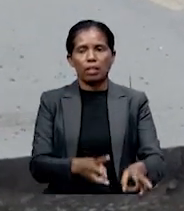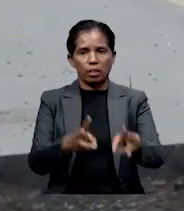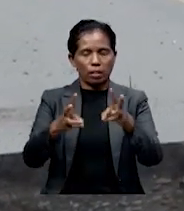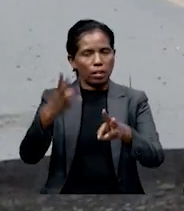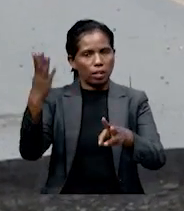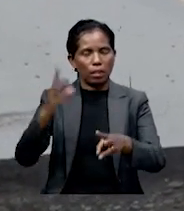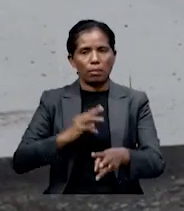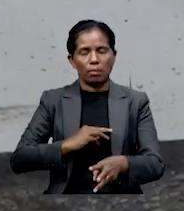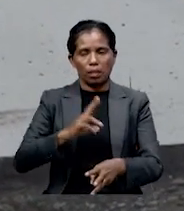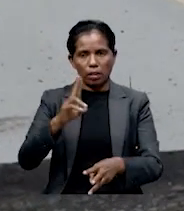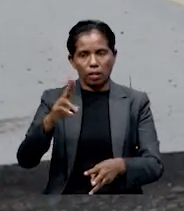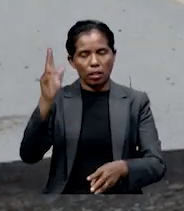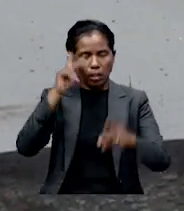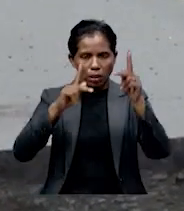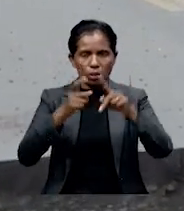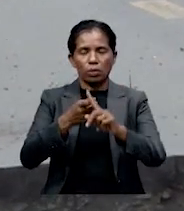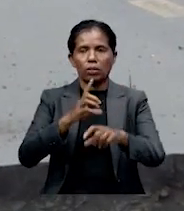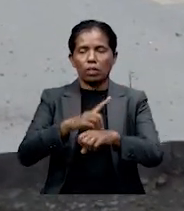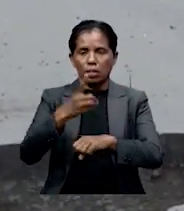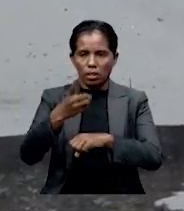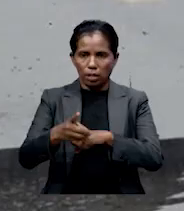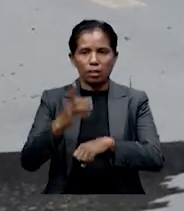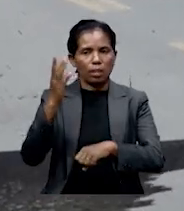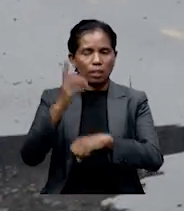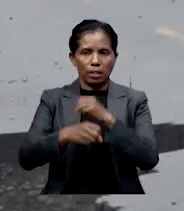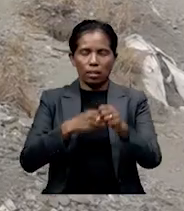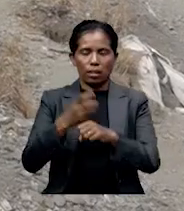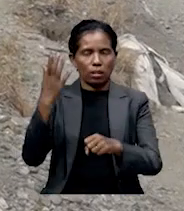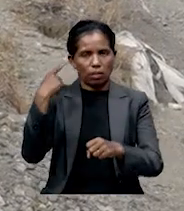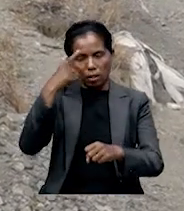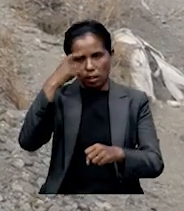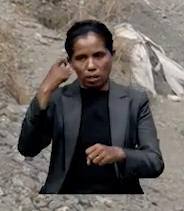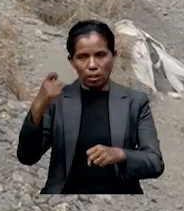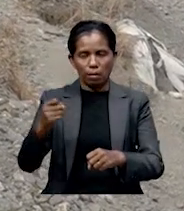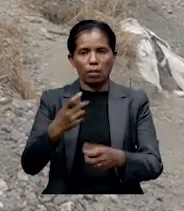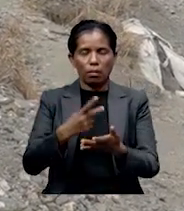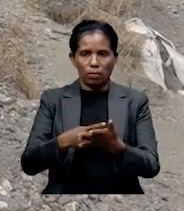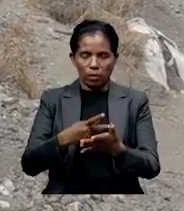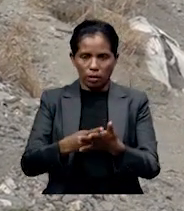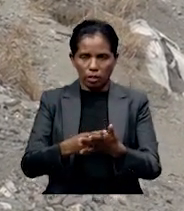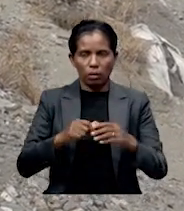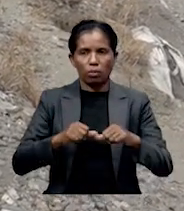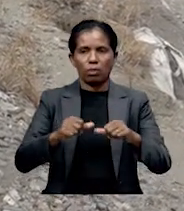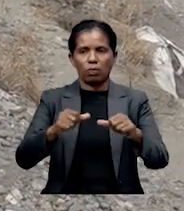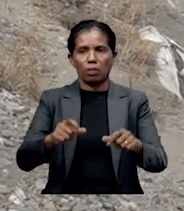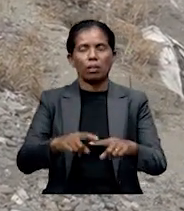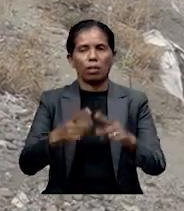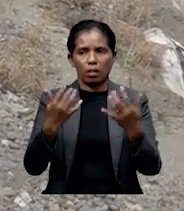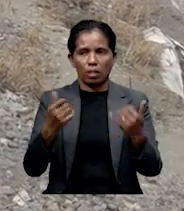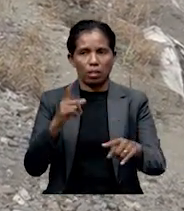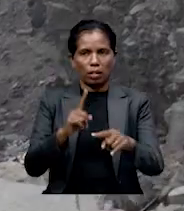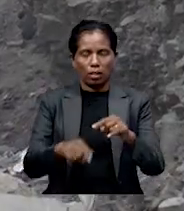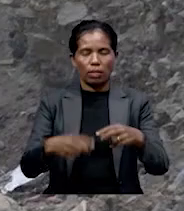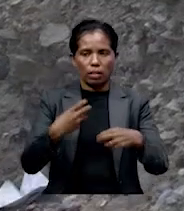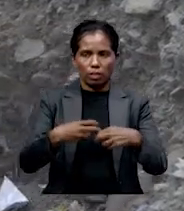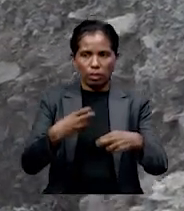nebe Mono causa husi inundação Tinankotuk tamba tenderização ba projeto ne lauda dan ona nune labela